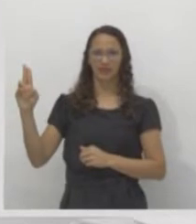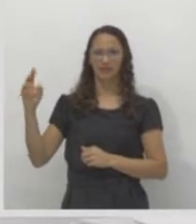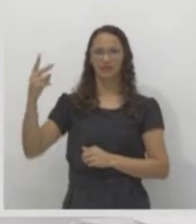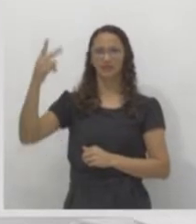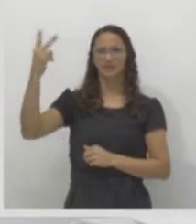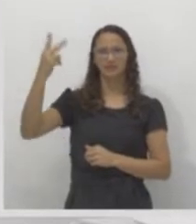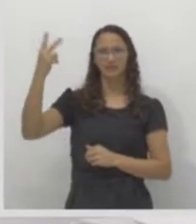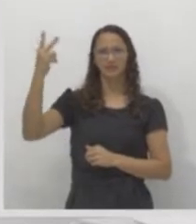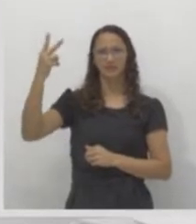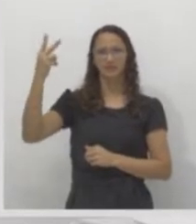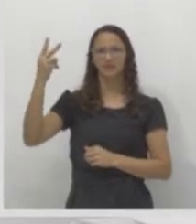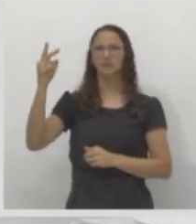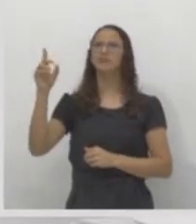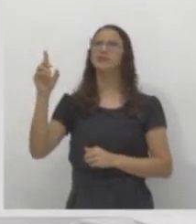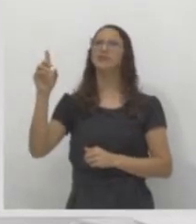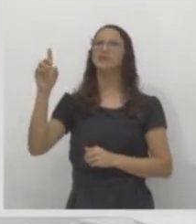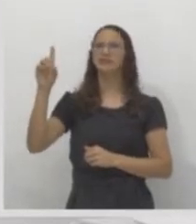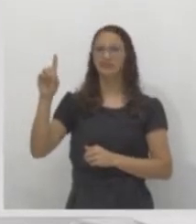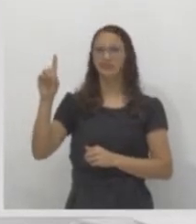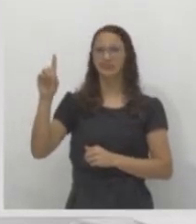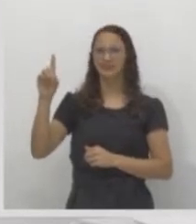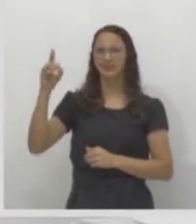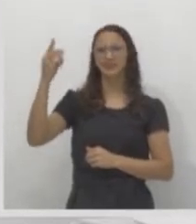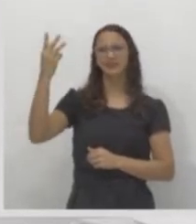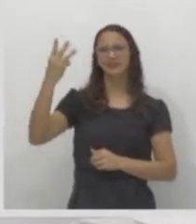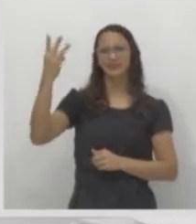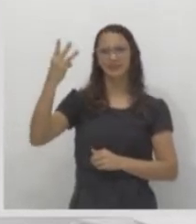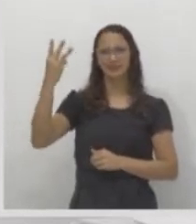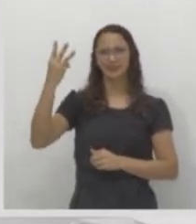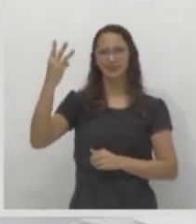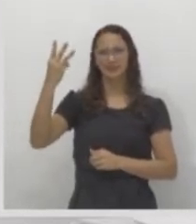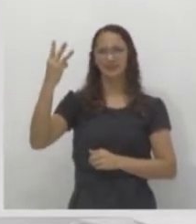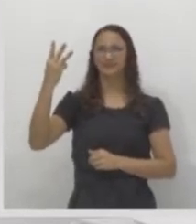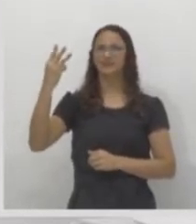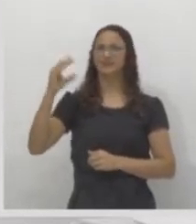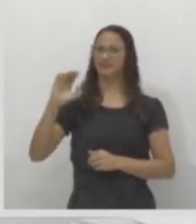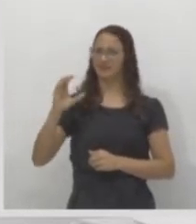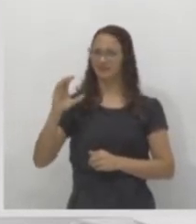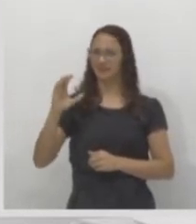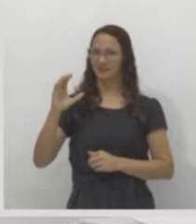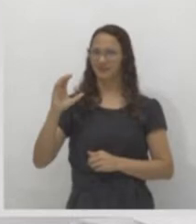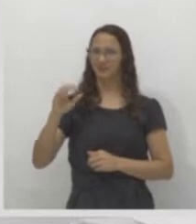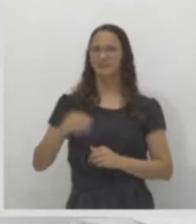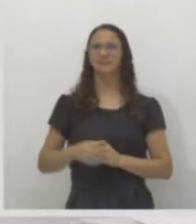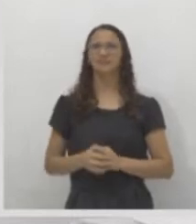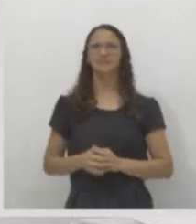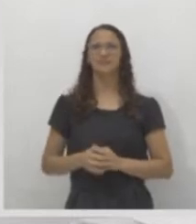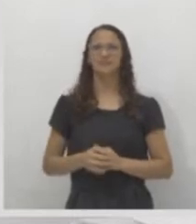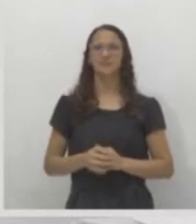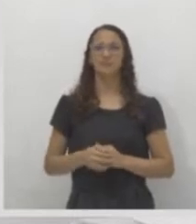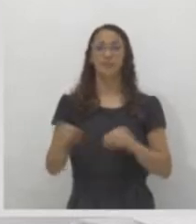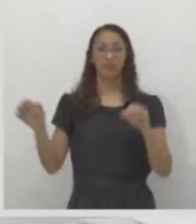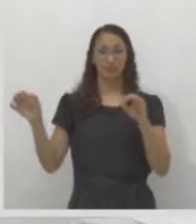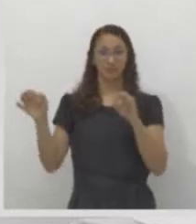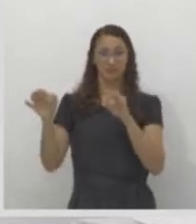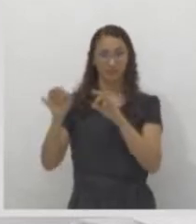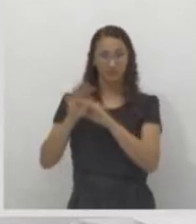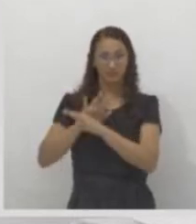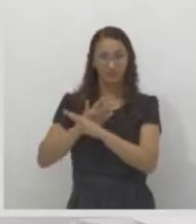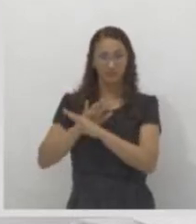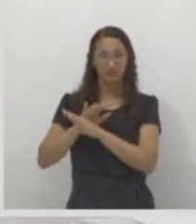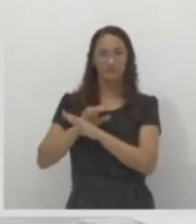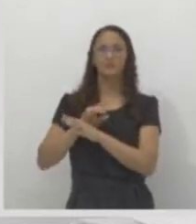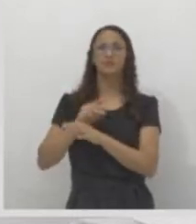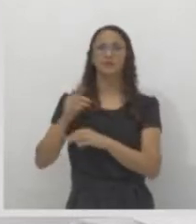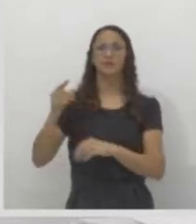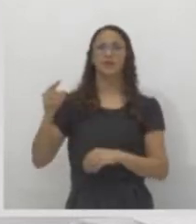a dezena. E na terceira ordem, as centenas. Quando acaba essa classe, a